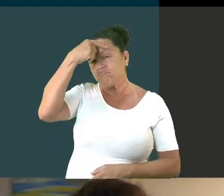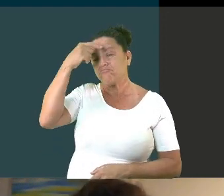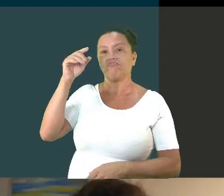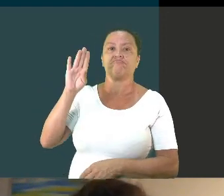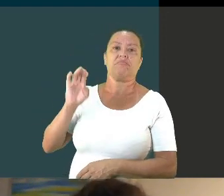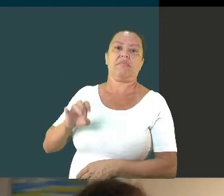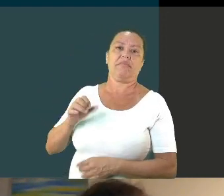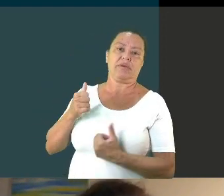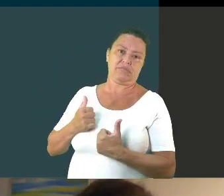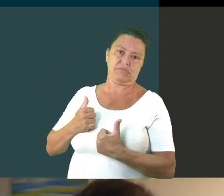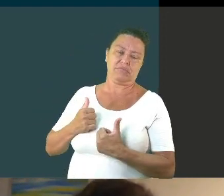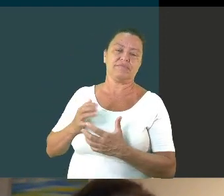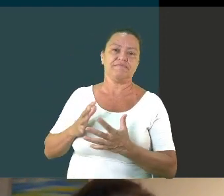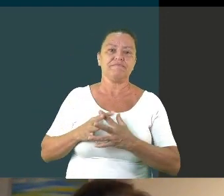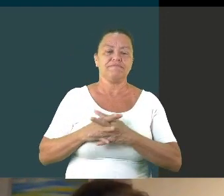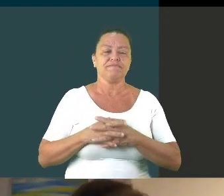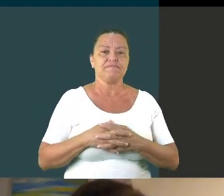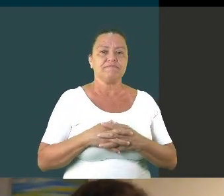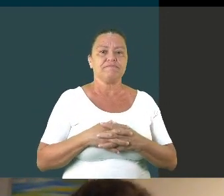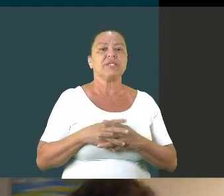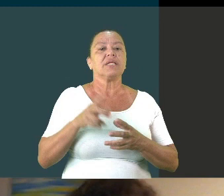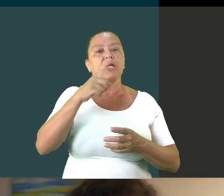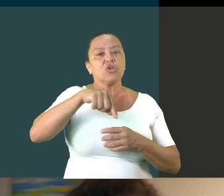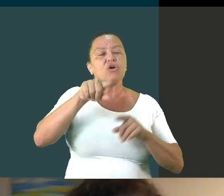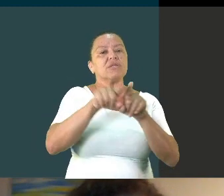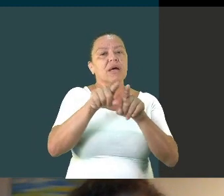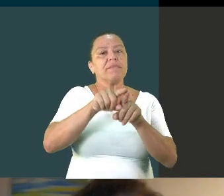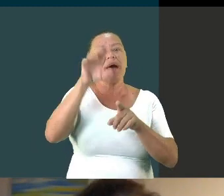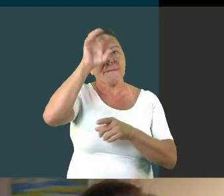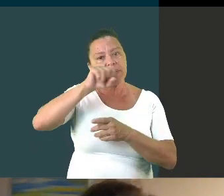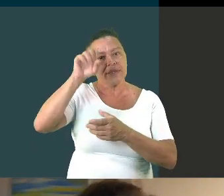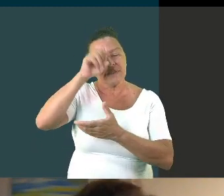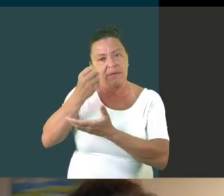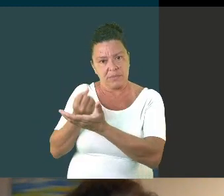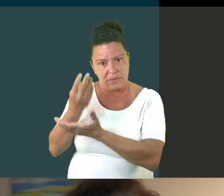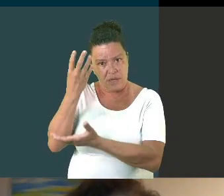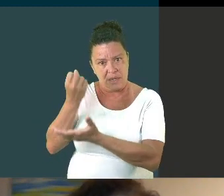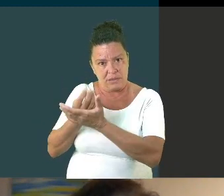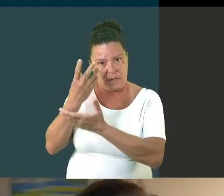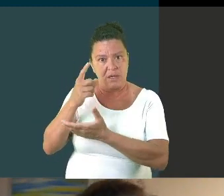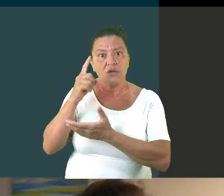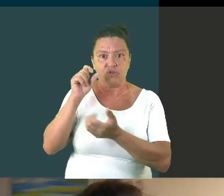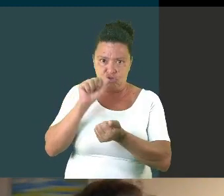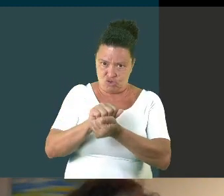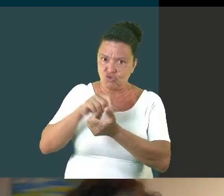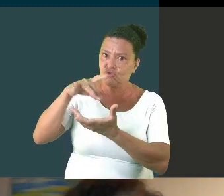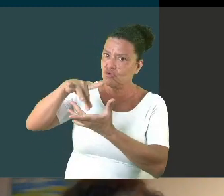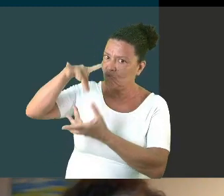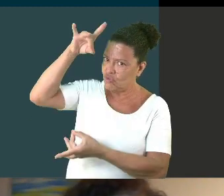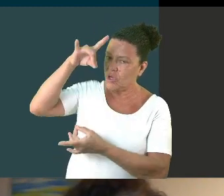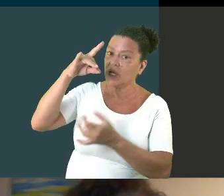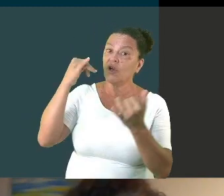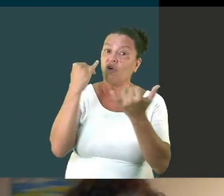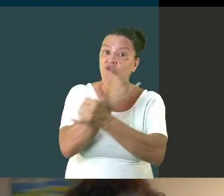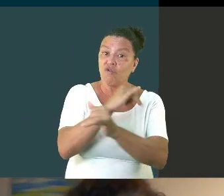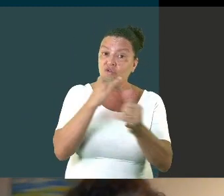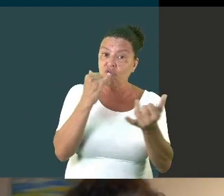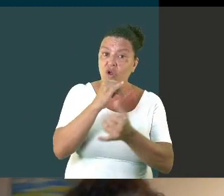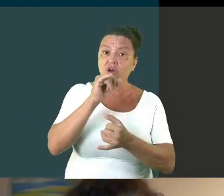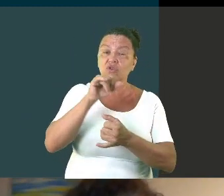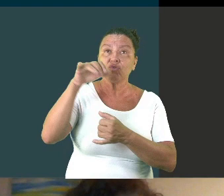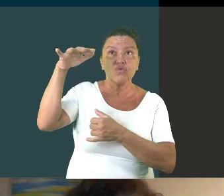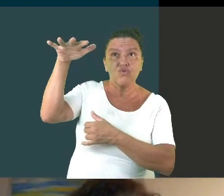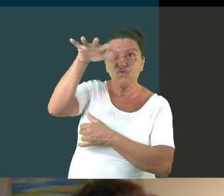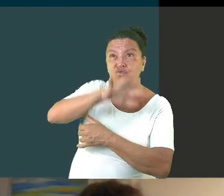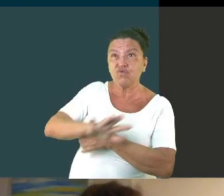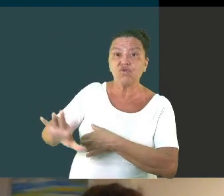conscientemente. Nós também aprendemos na doutrina espírita, com os espíritos, que o fluido cósmico universal,